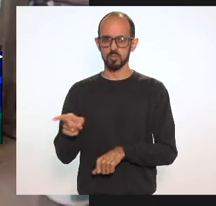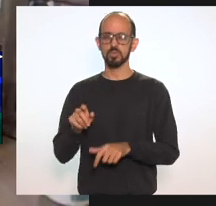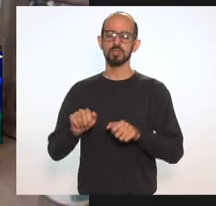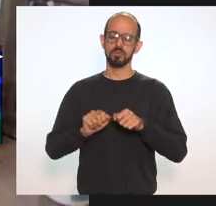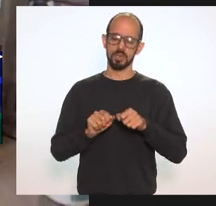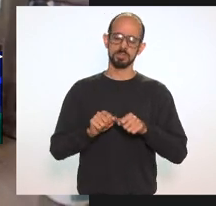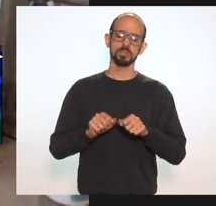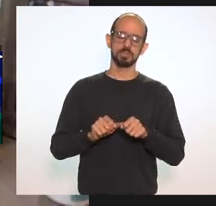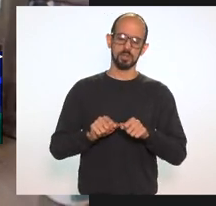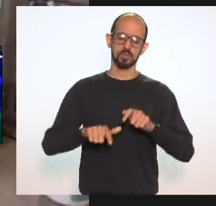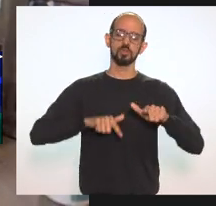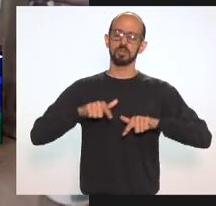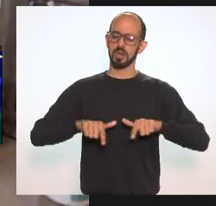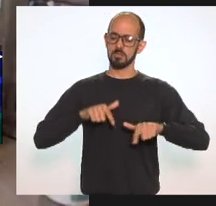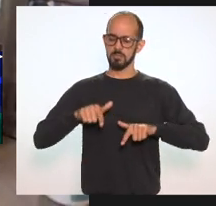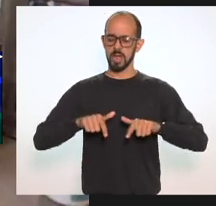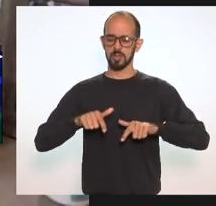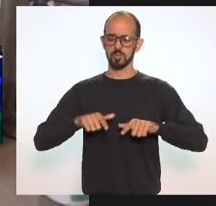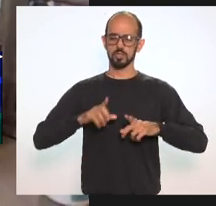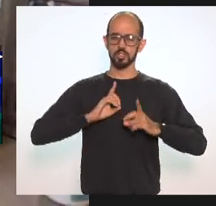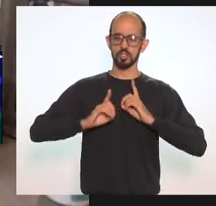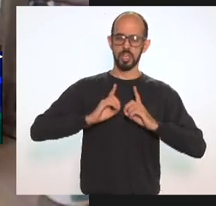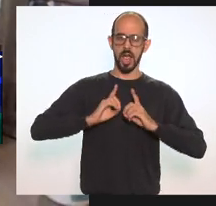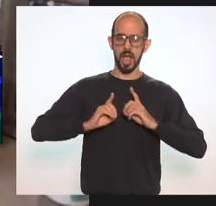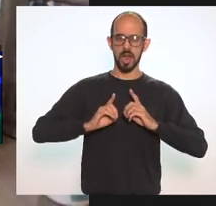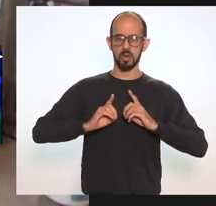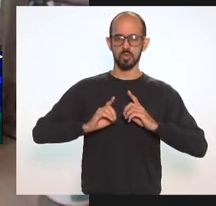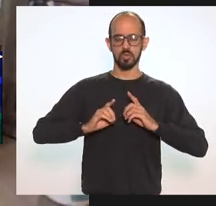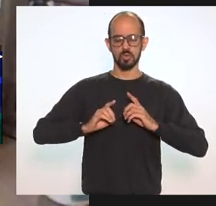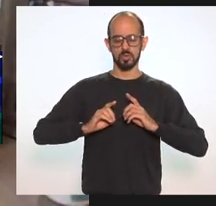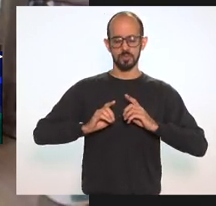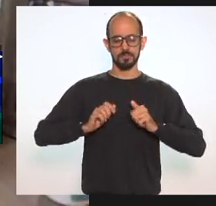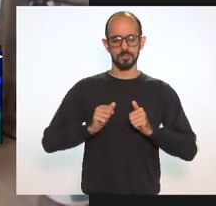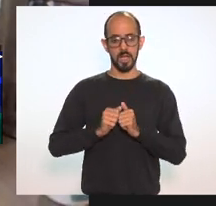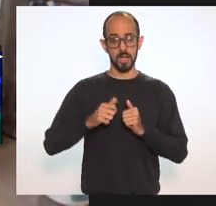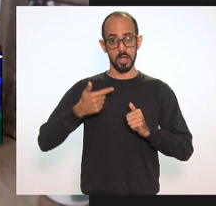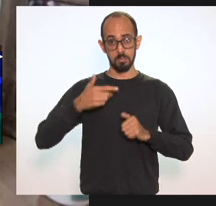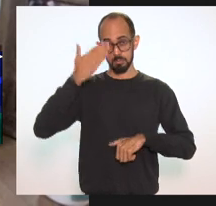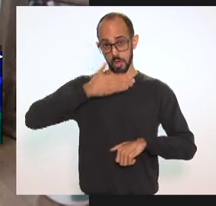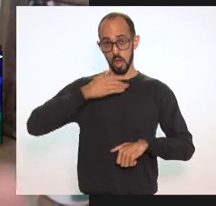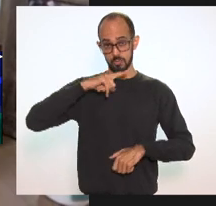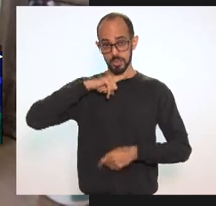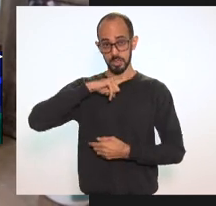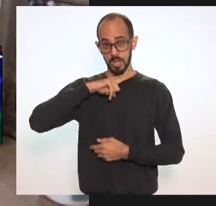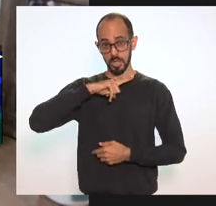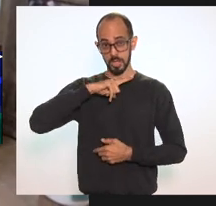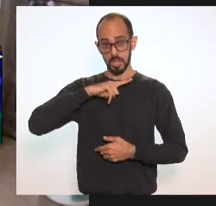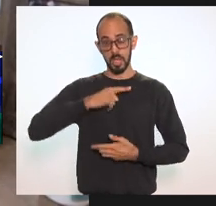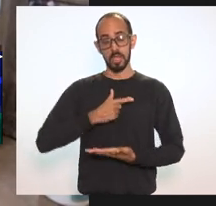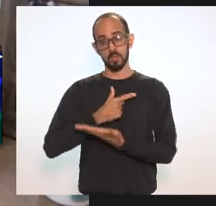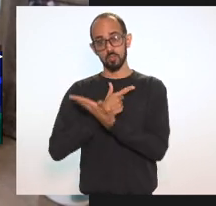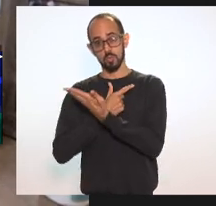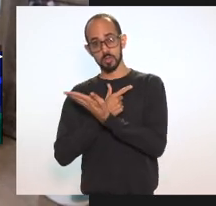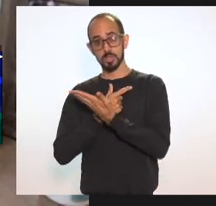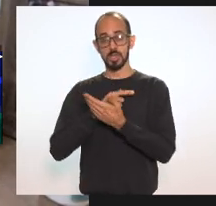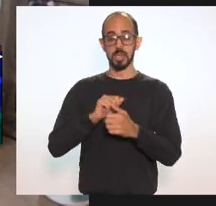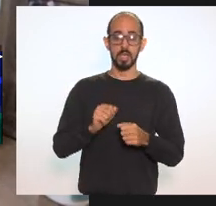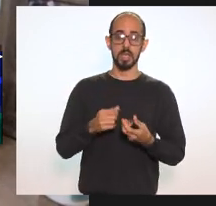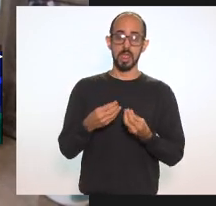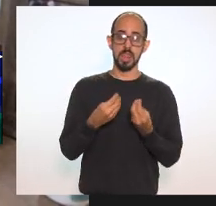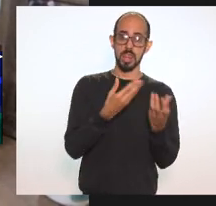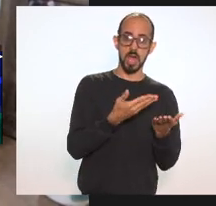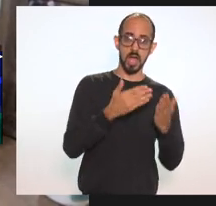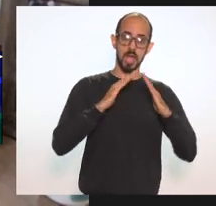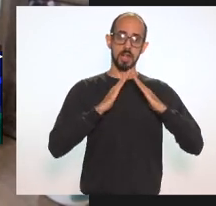E aí em uma das provas disso dobrador é que vossa excelência Traz essa cá